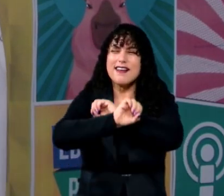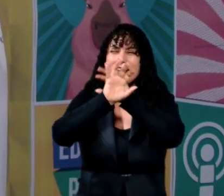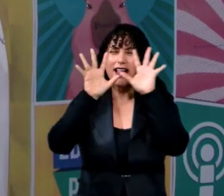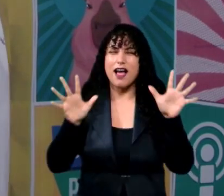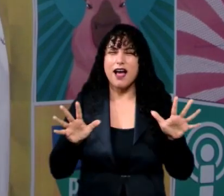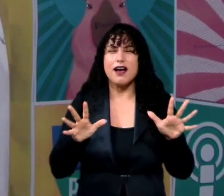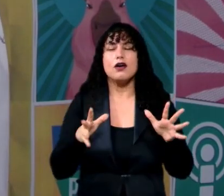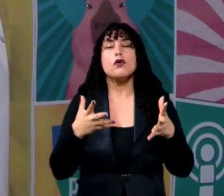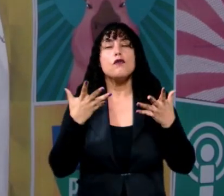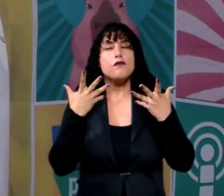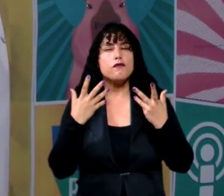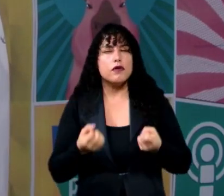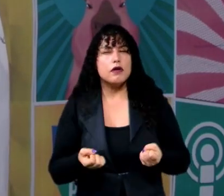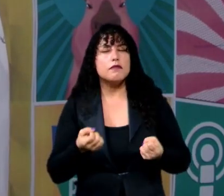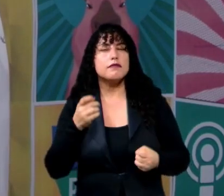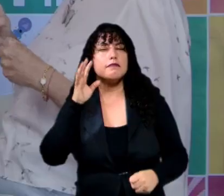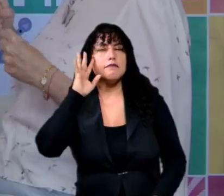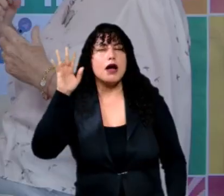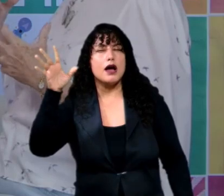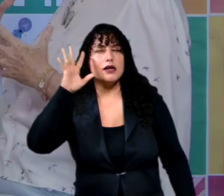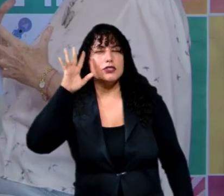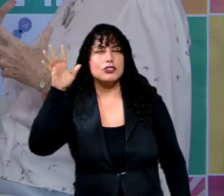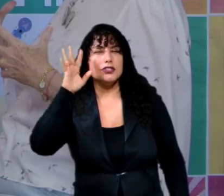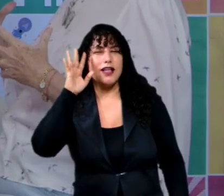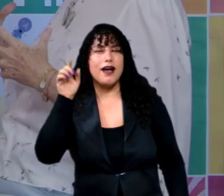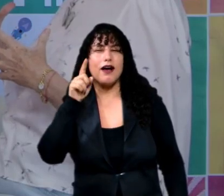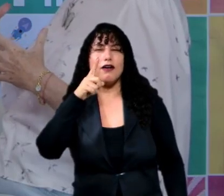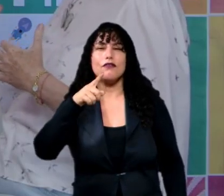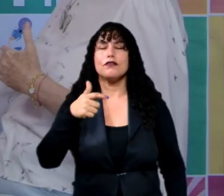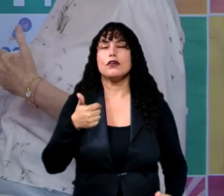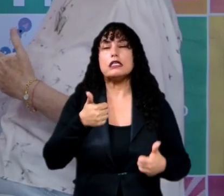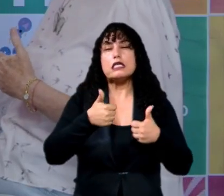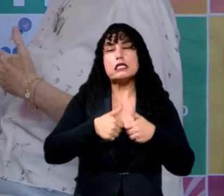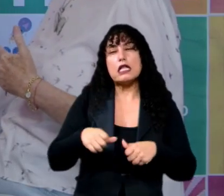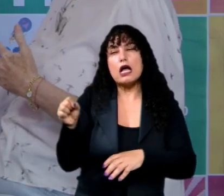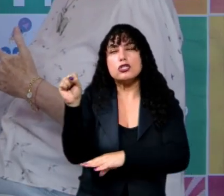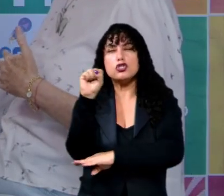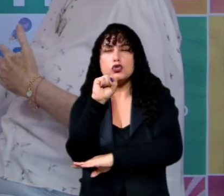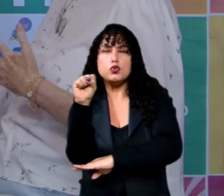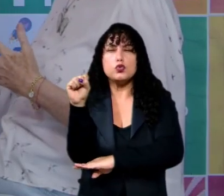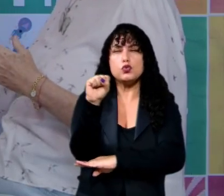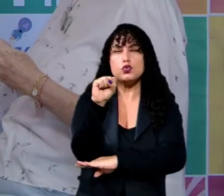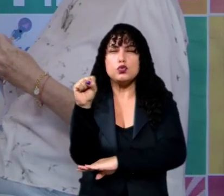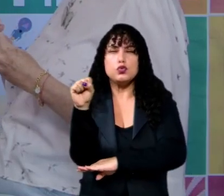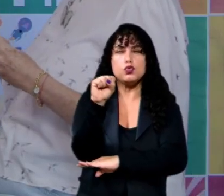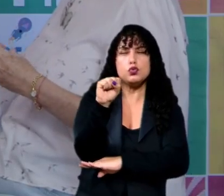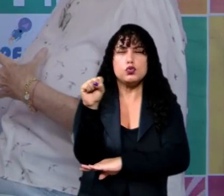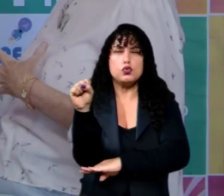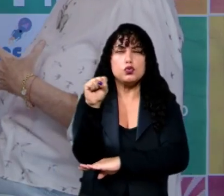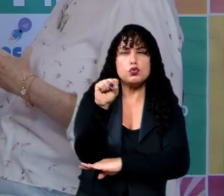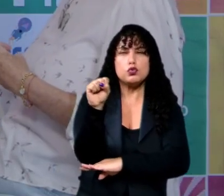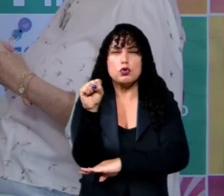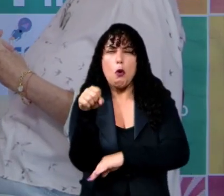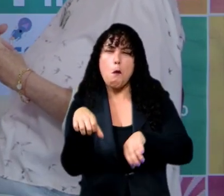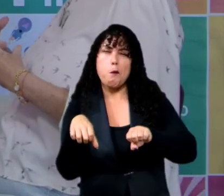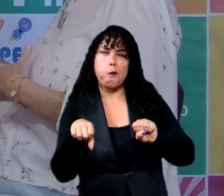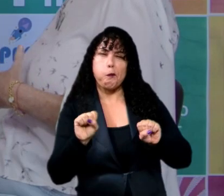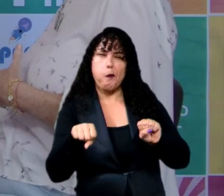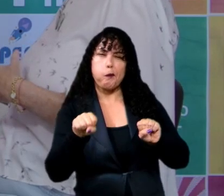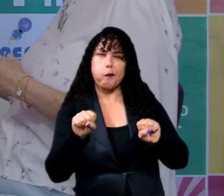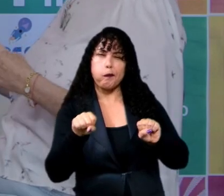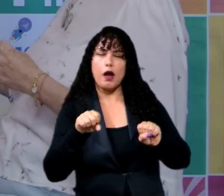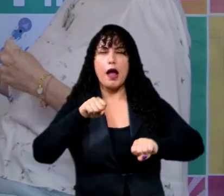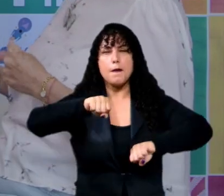Vamos supor que você está dirigindo o seu carro, a sua moto, a